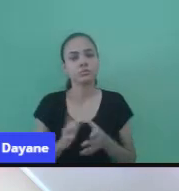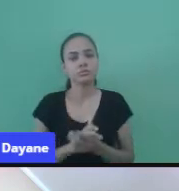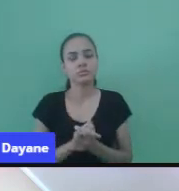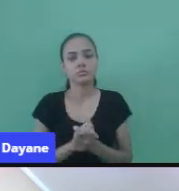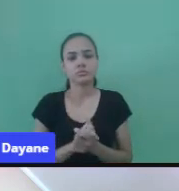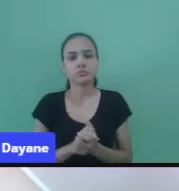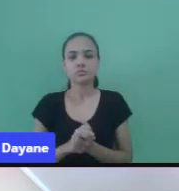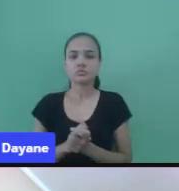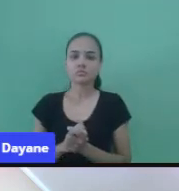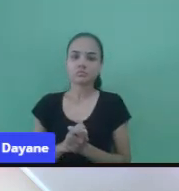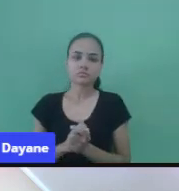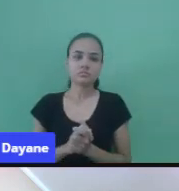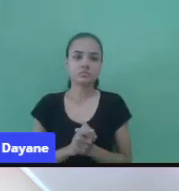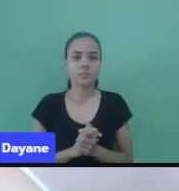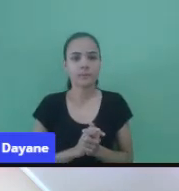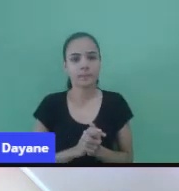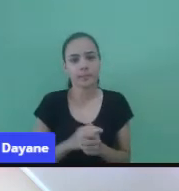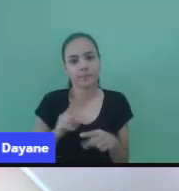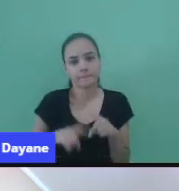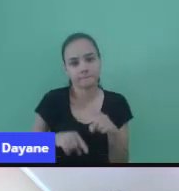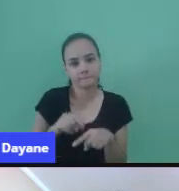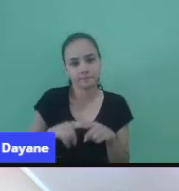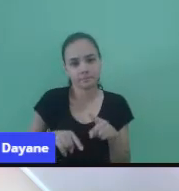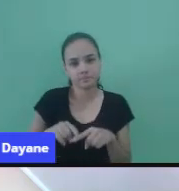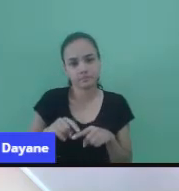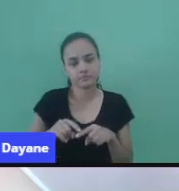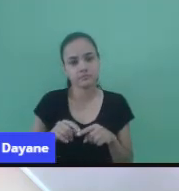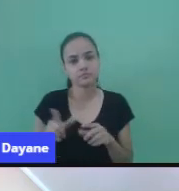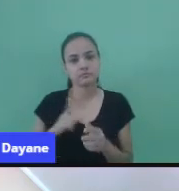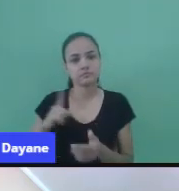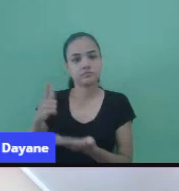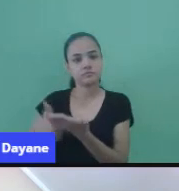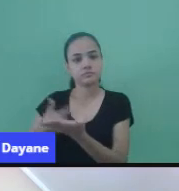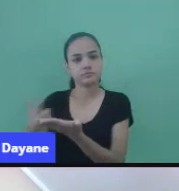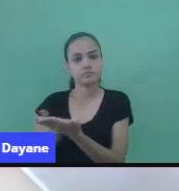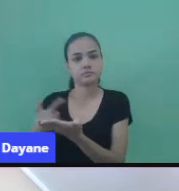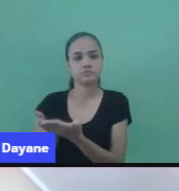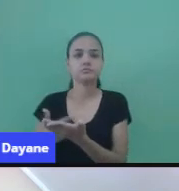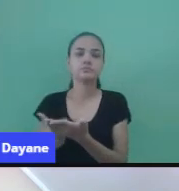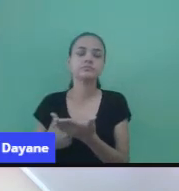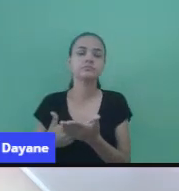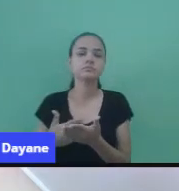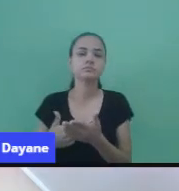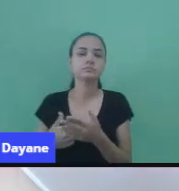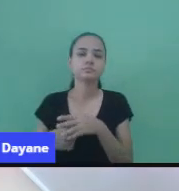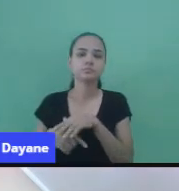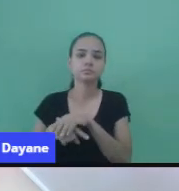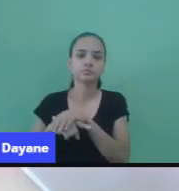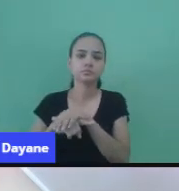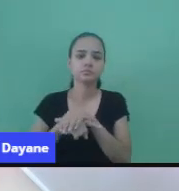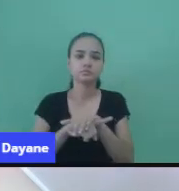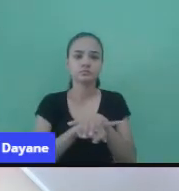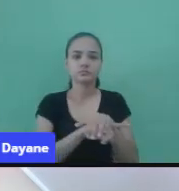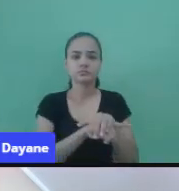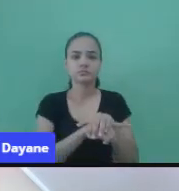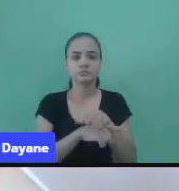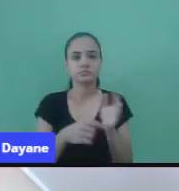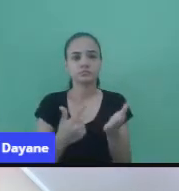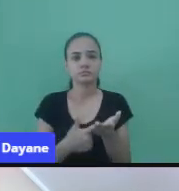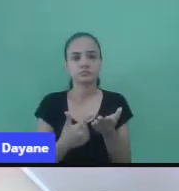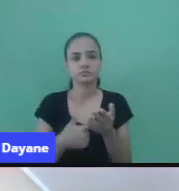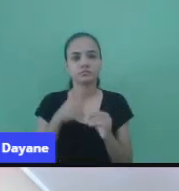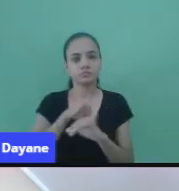A gente tem esse livreto do Incrível Tamanduá, que também traz bastante informações sobre o tamanduá. Ele é